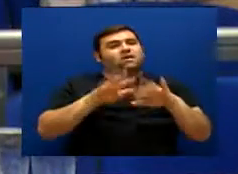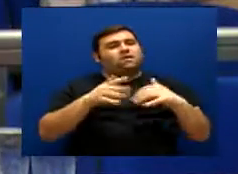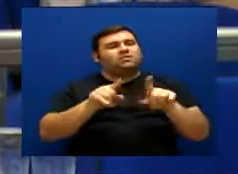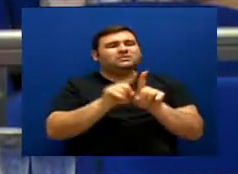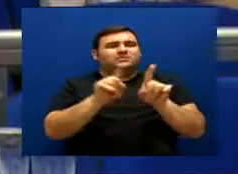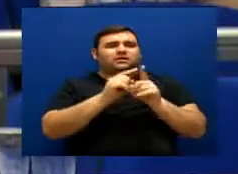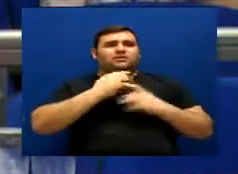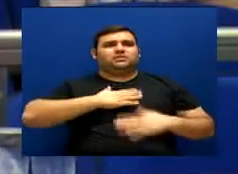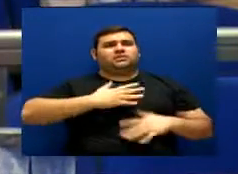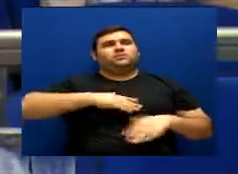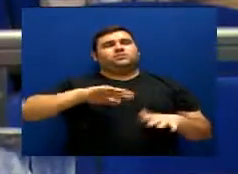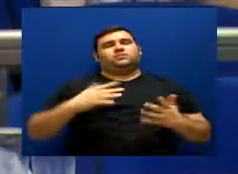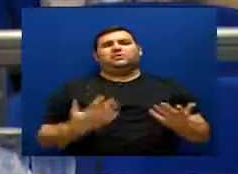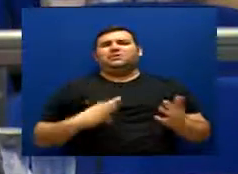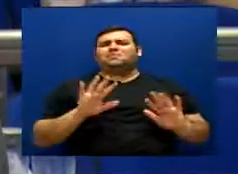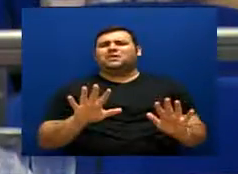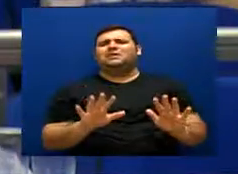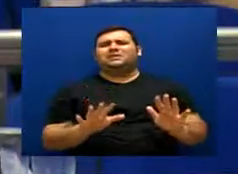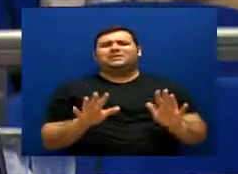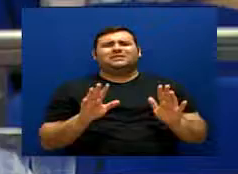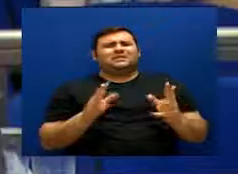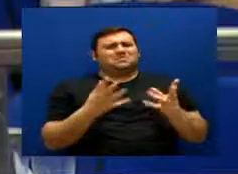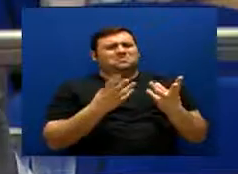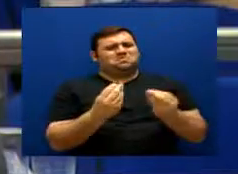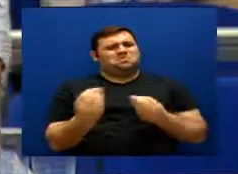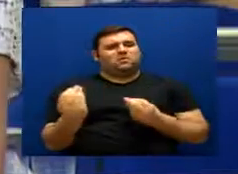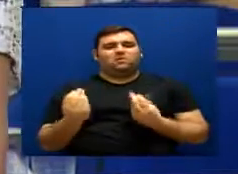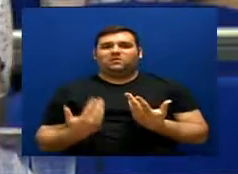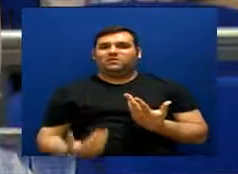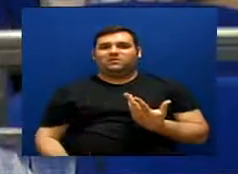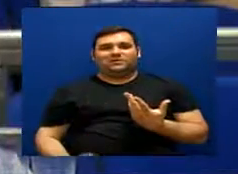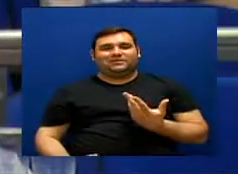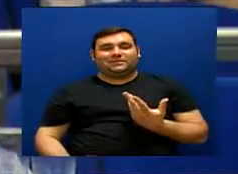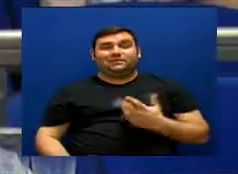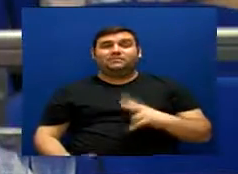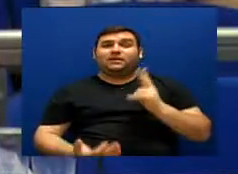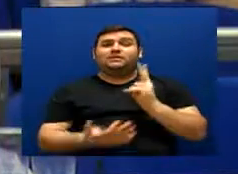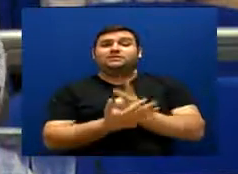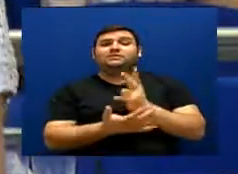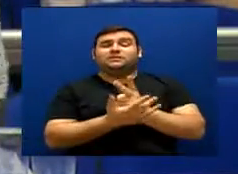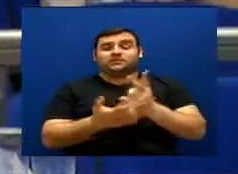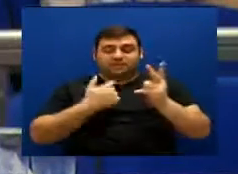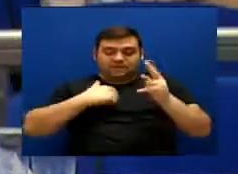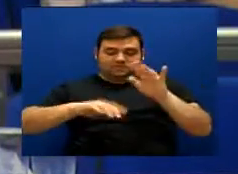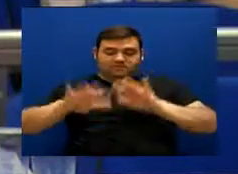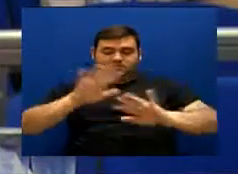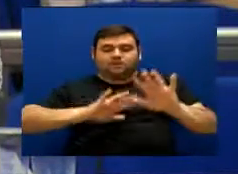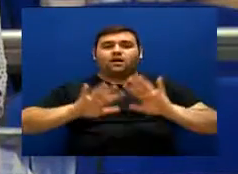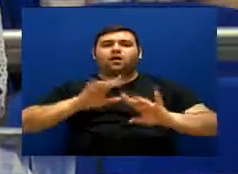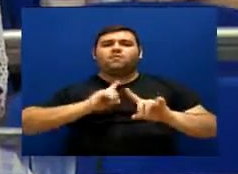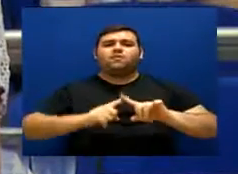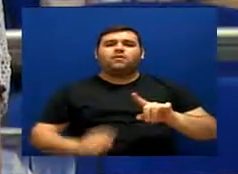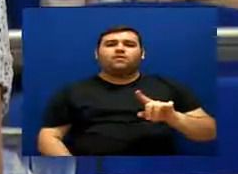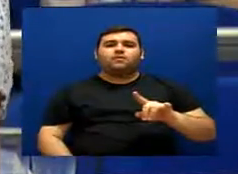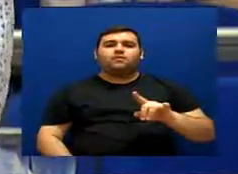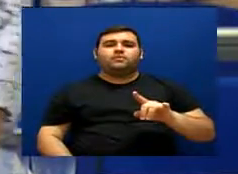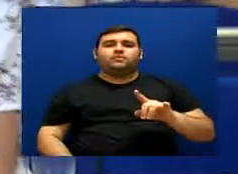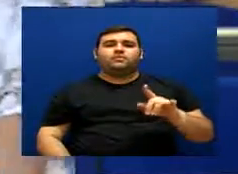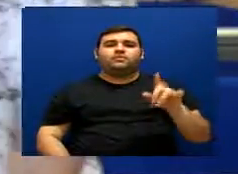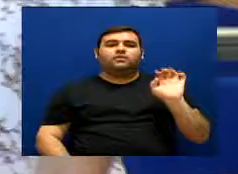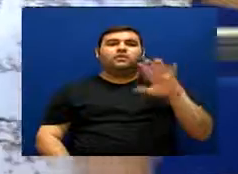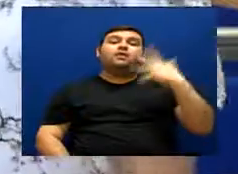menos de uma forma mais tranquila, mas sempre, de tão lotado que era. Mas sempre tive muito cuidado quando, por força